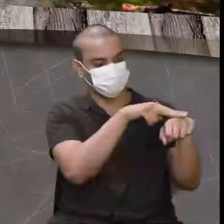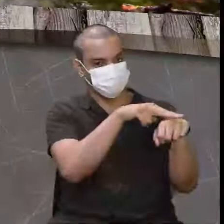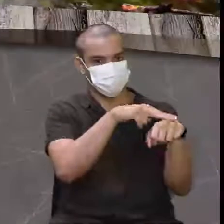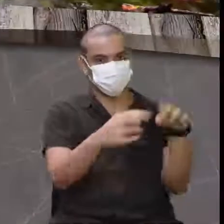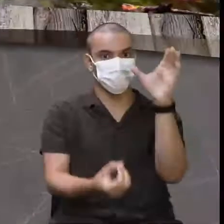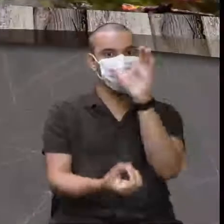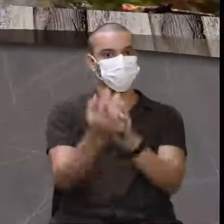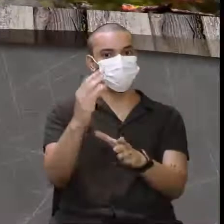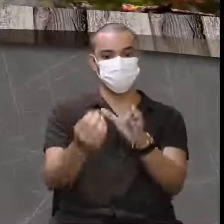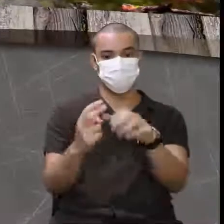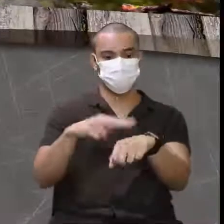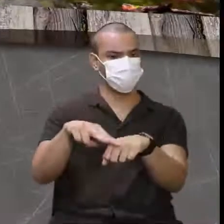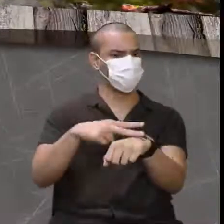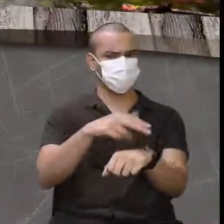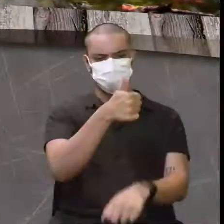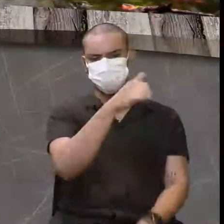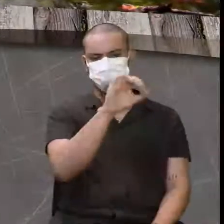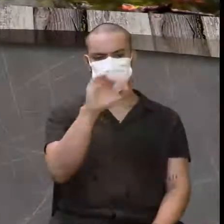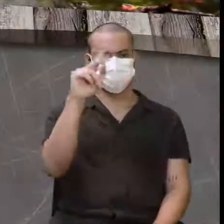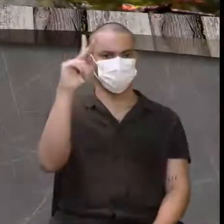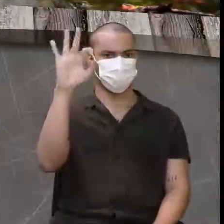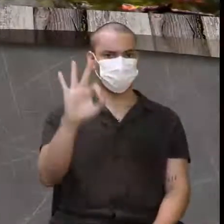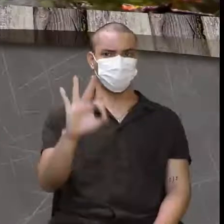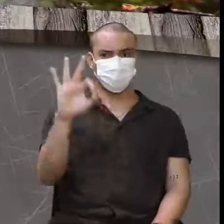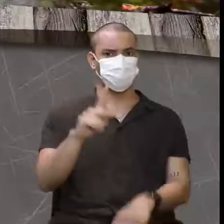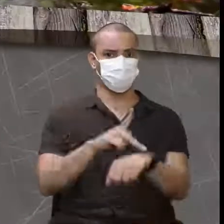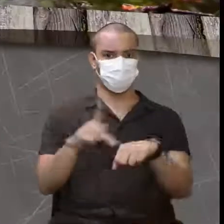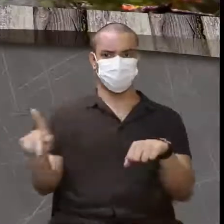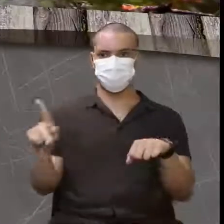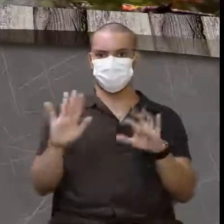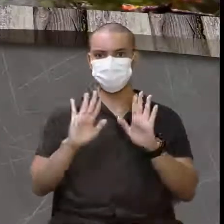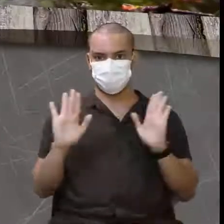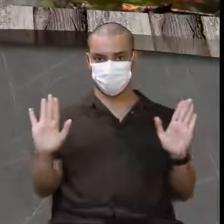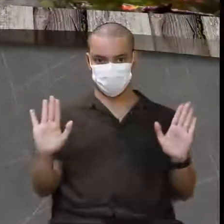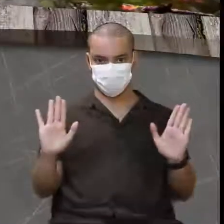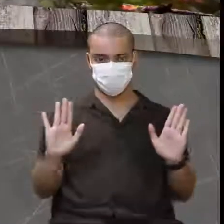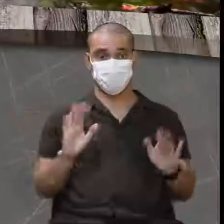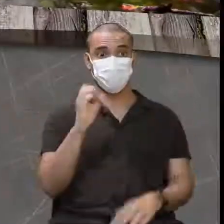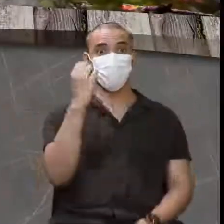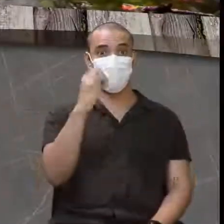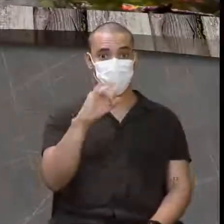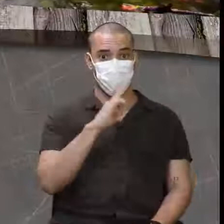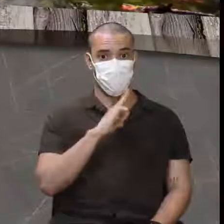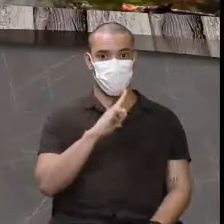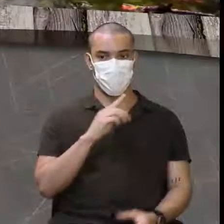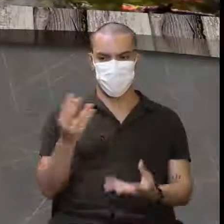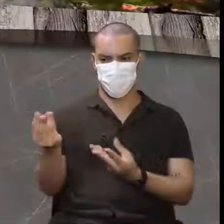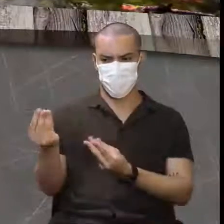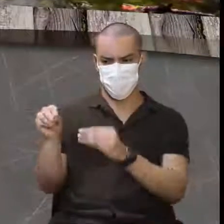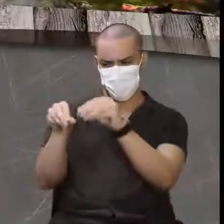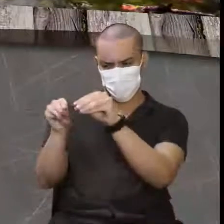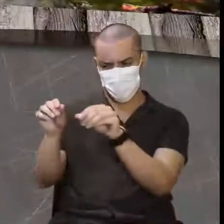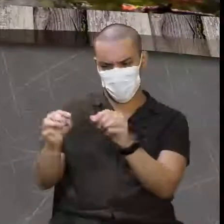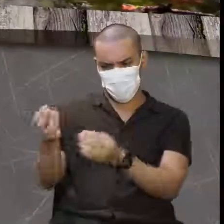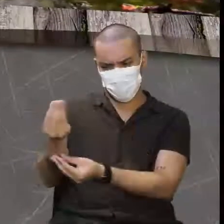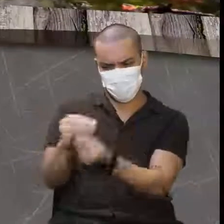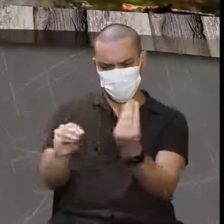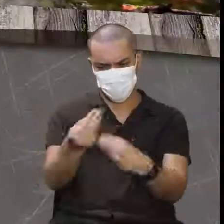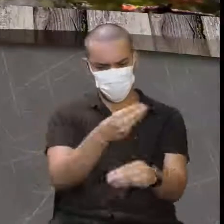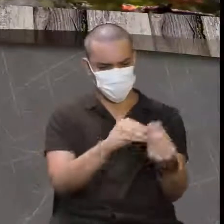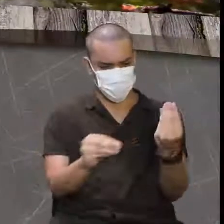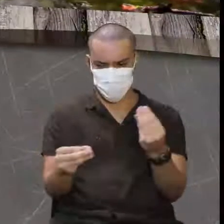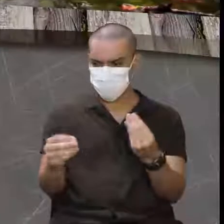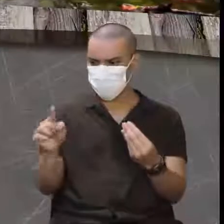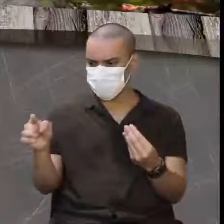vai gerar um outro verde, 100% verde. Se eu tivesse, quando ele fez a manipulação ali dos cruzamentos, aí ele